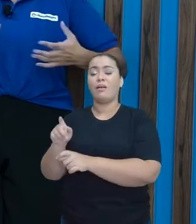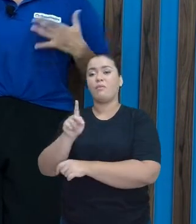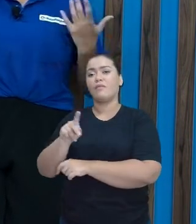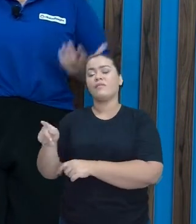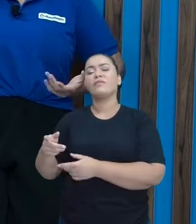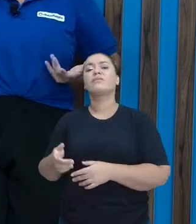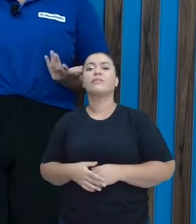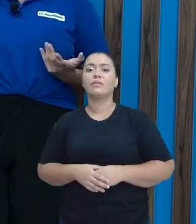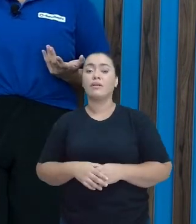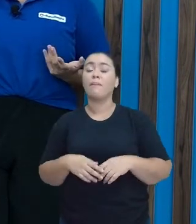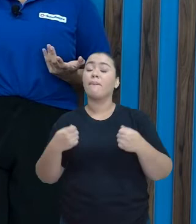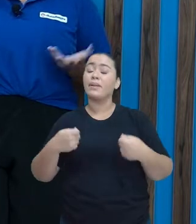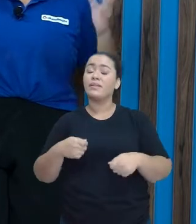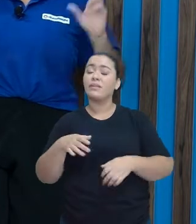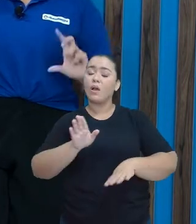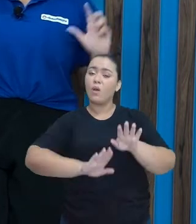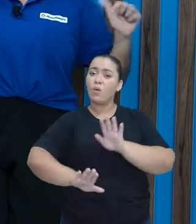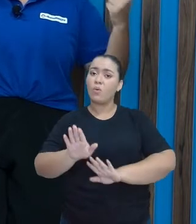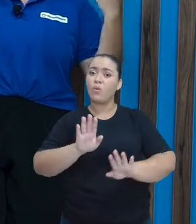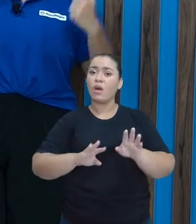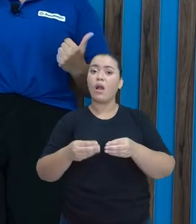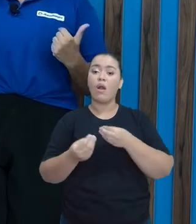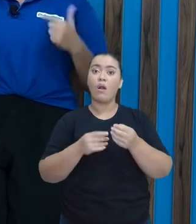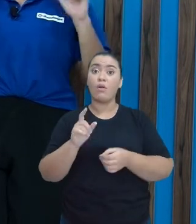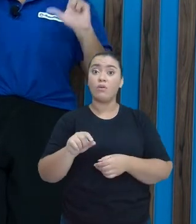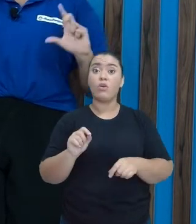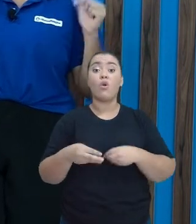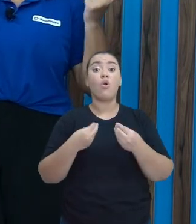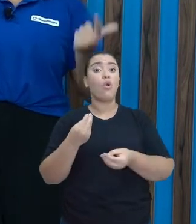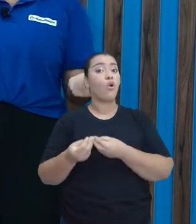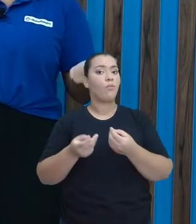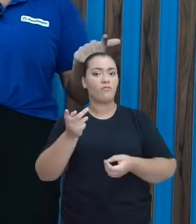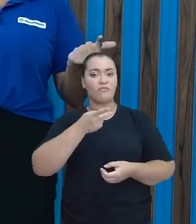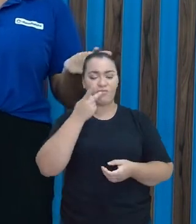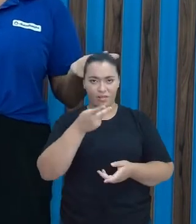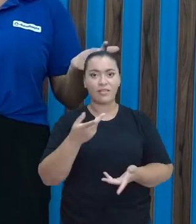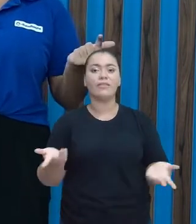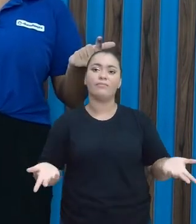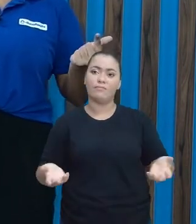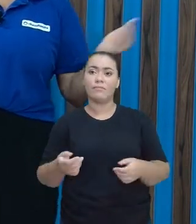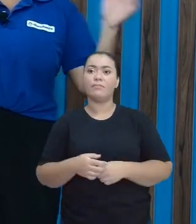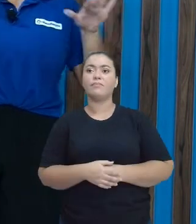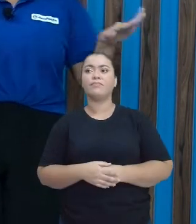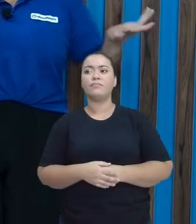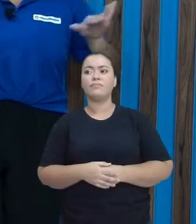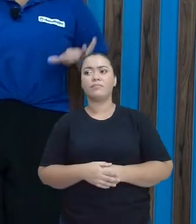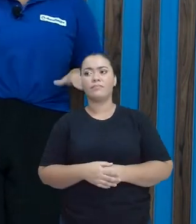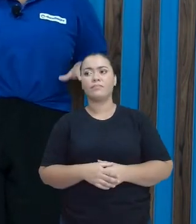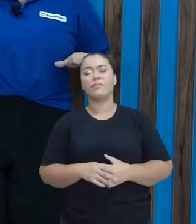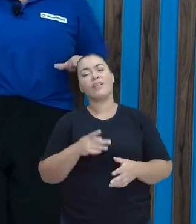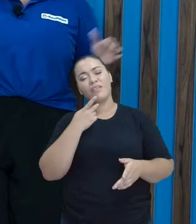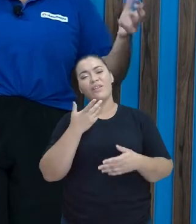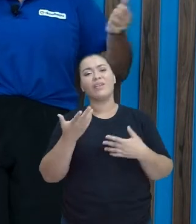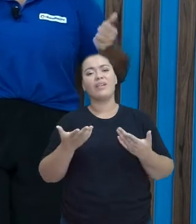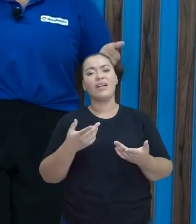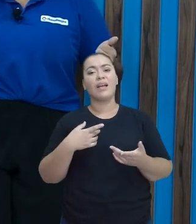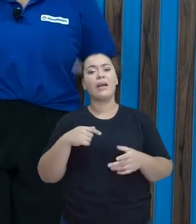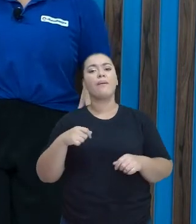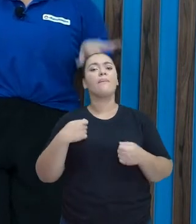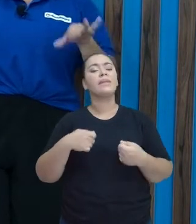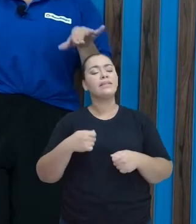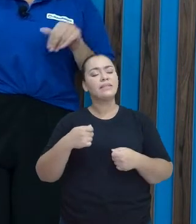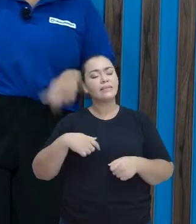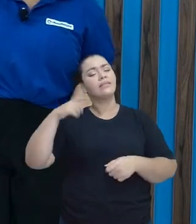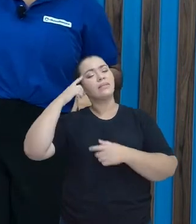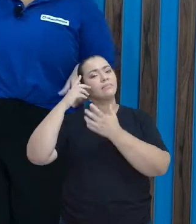as escolhas que a gente faz. E como a gente fala da gente, e como a gente fala do outro, viu? Acabou virando uma coisinha meio, né? Vamos pensar,